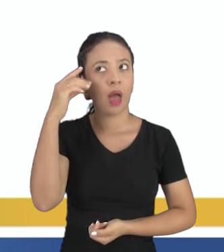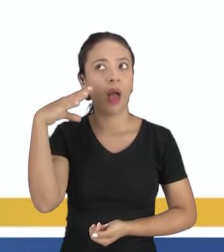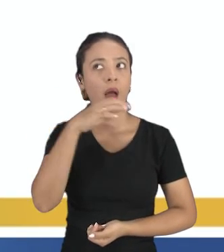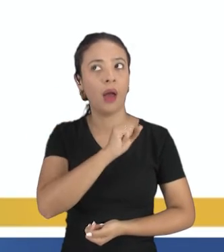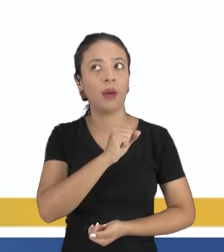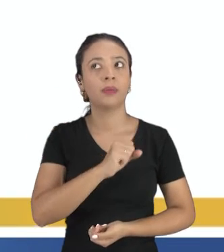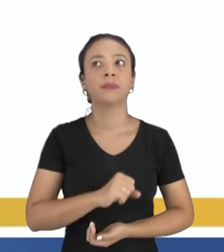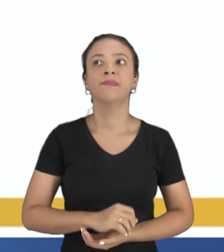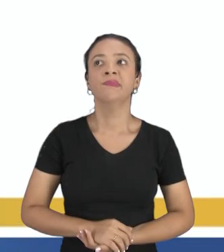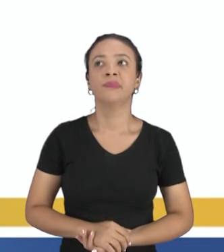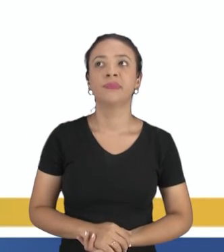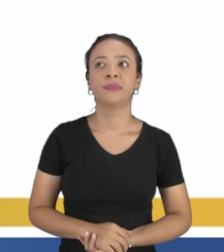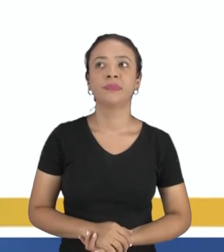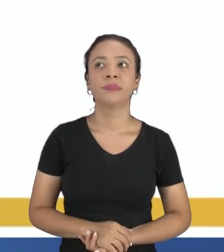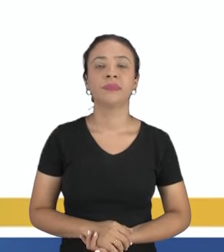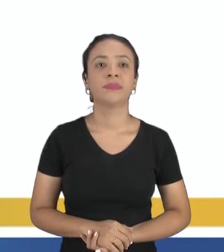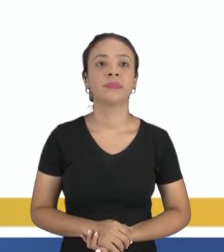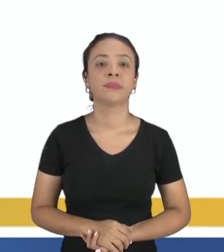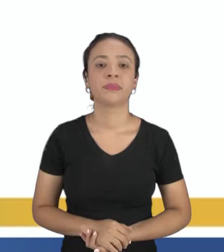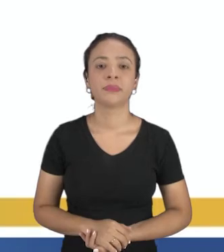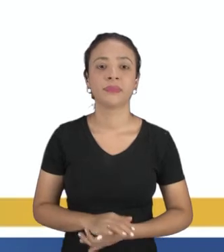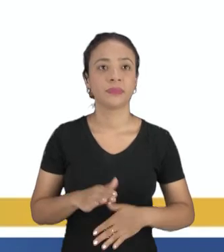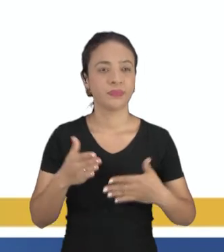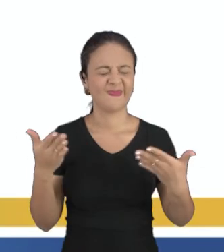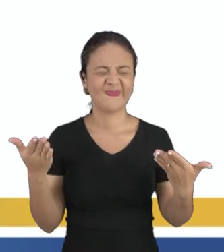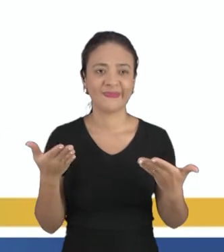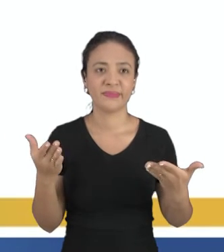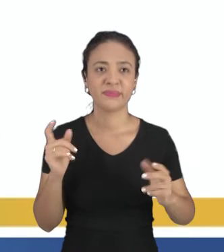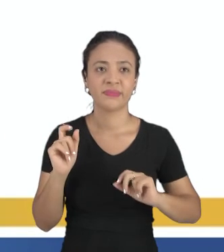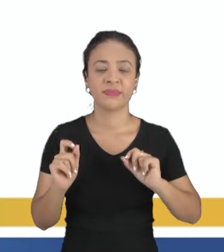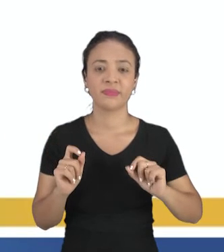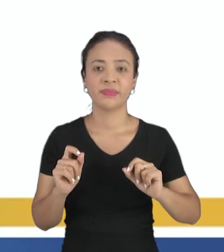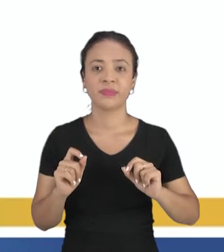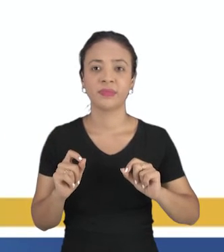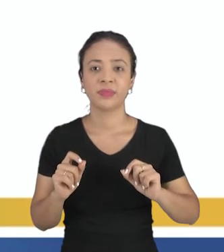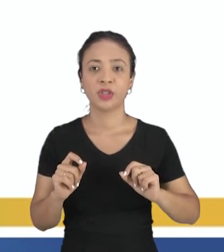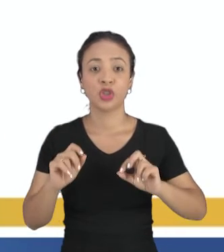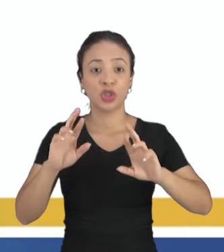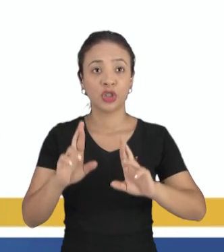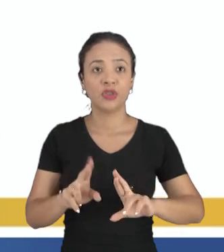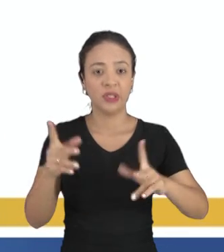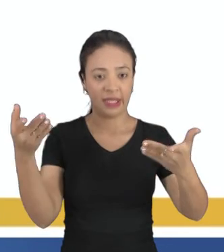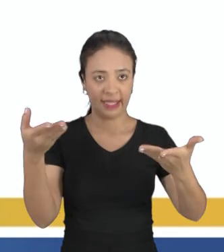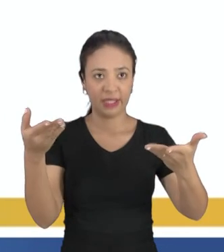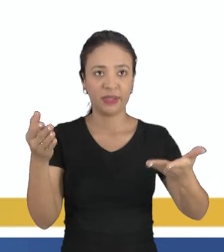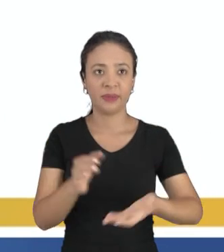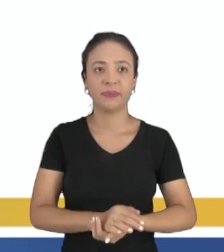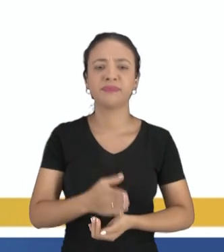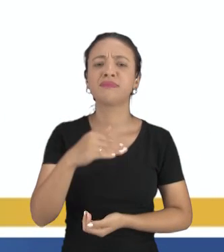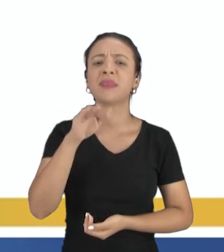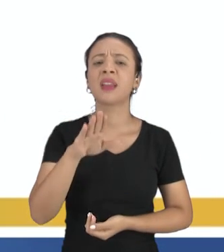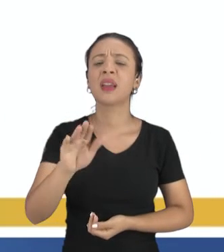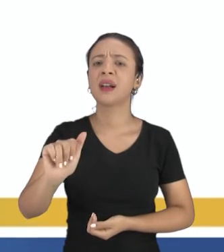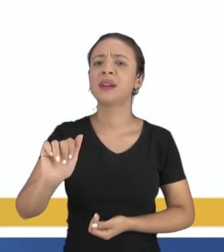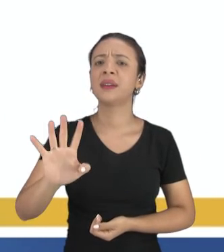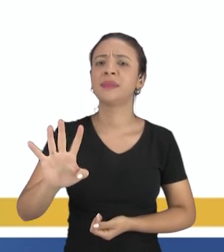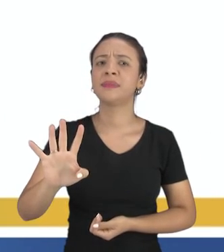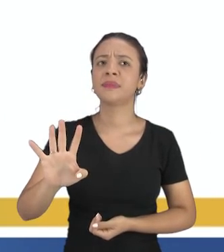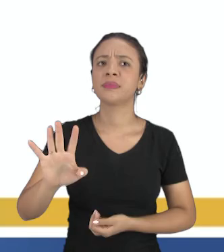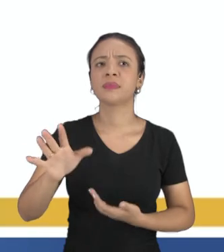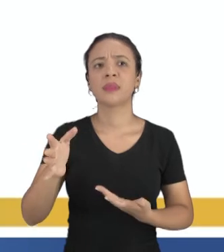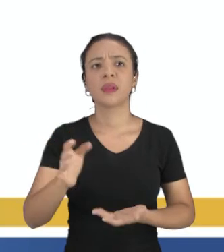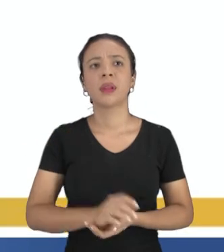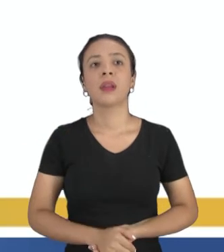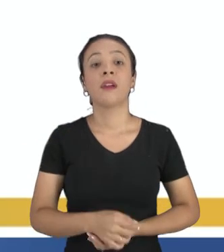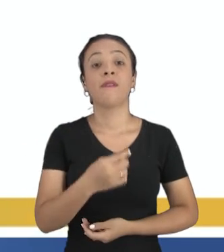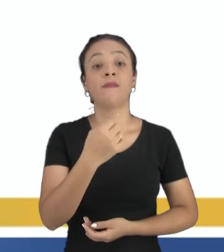bem? Então vamos lá. Então vamos fazer o inverso da situação. Quem é meu A4? Meu A4